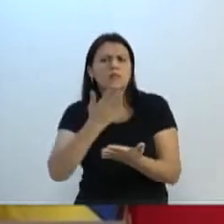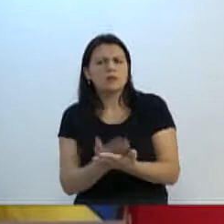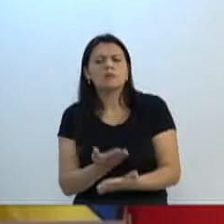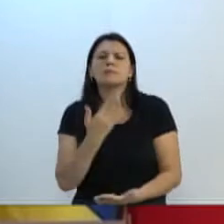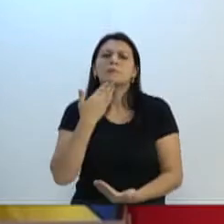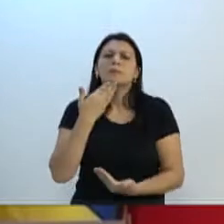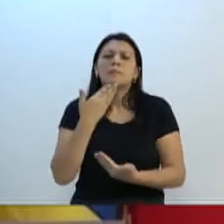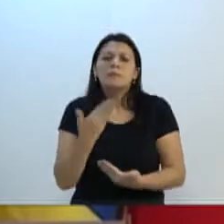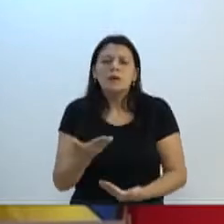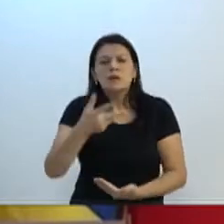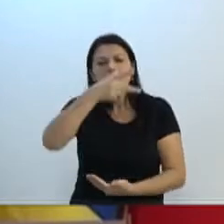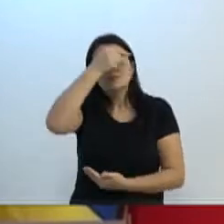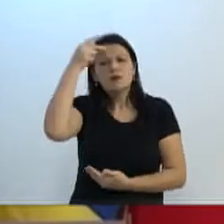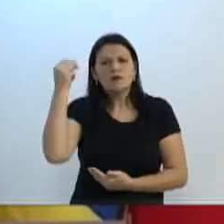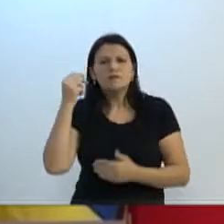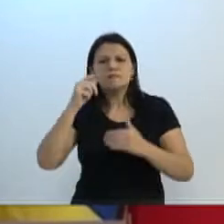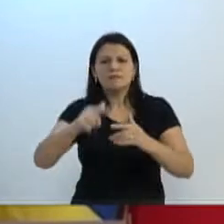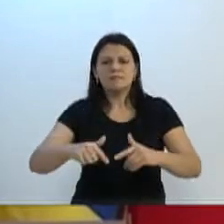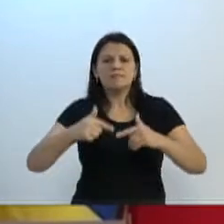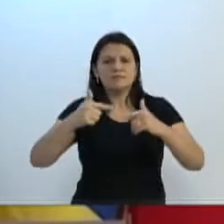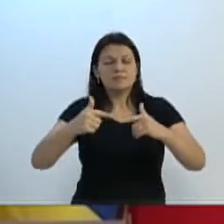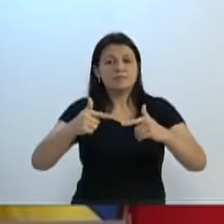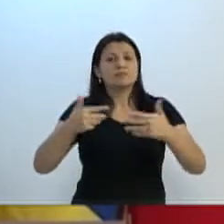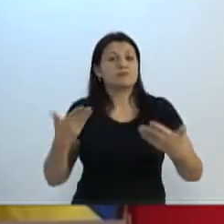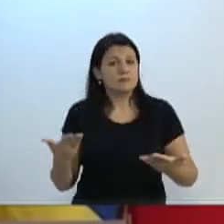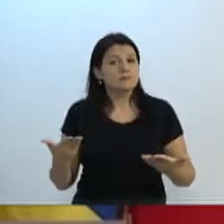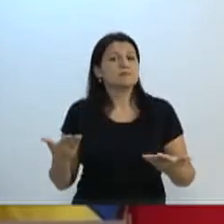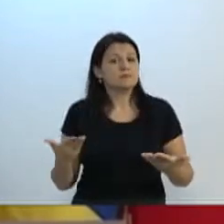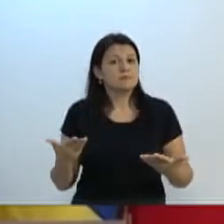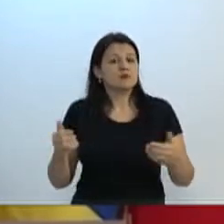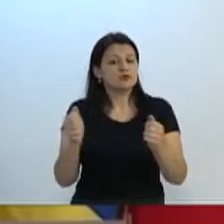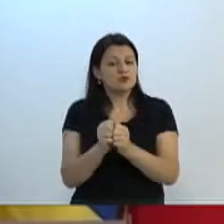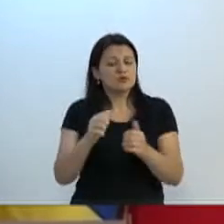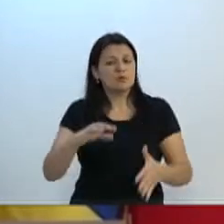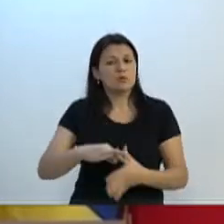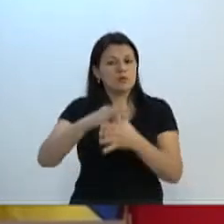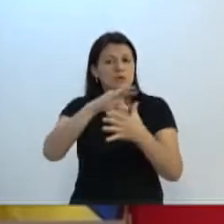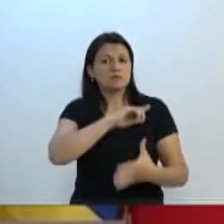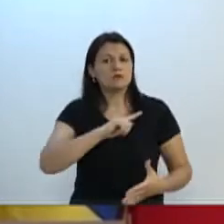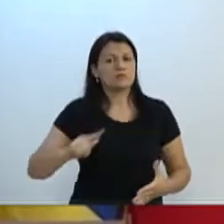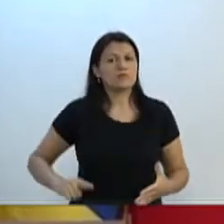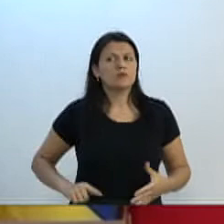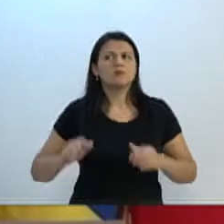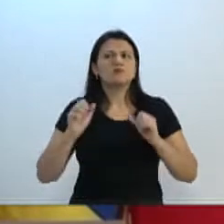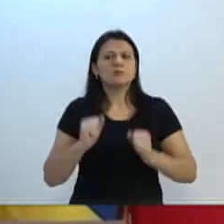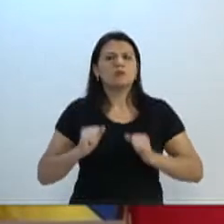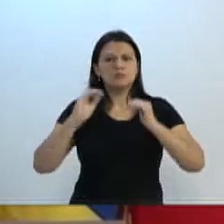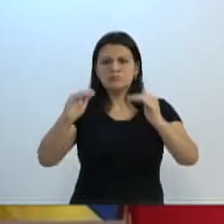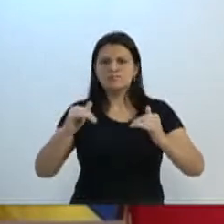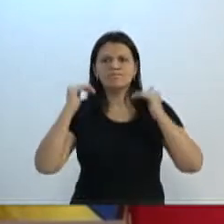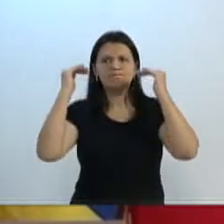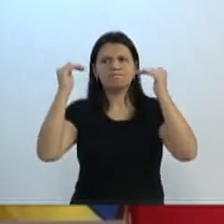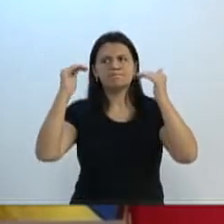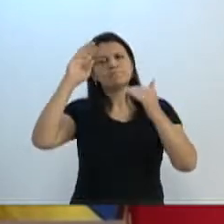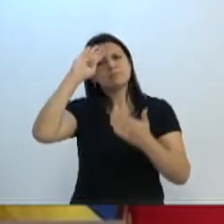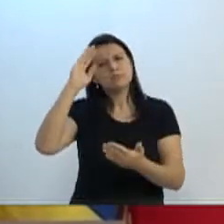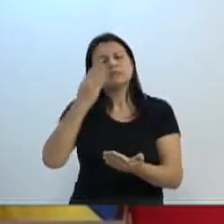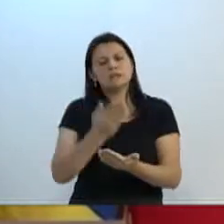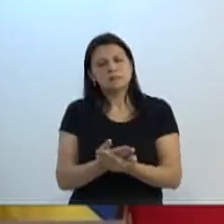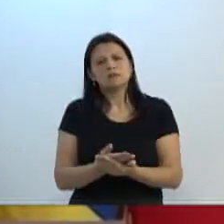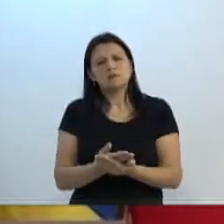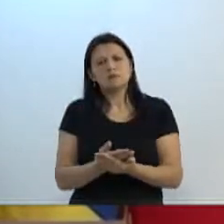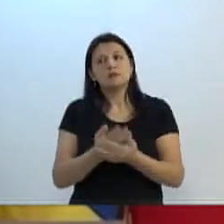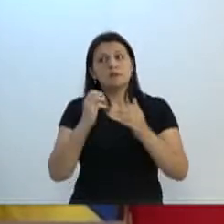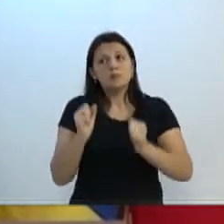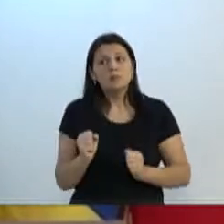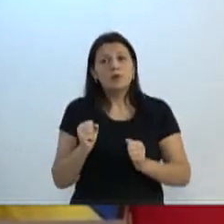prefeito Mário um pouquinho mais de ação nesse sentido, juntamente com a liderança de governo, mas que a gente possa ter esses avanços. E a gente acredita, sinceramente, que a gente pode